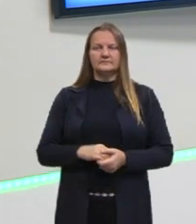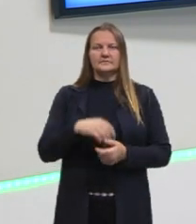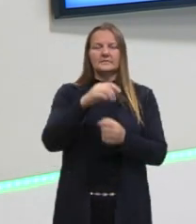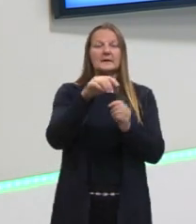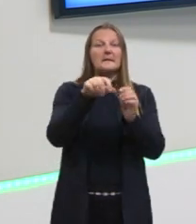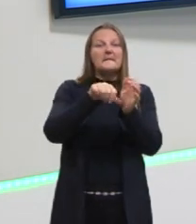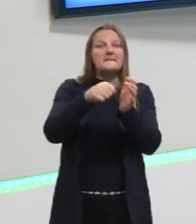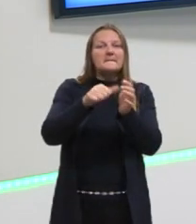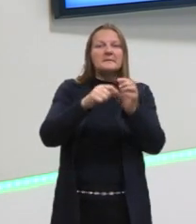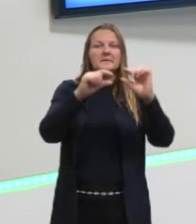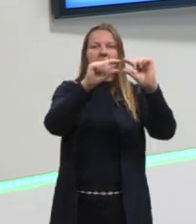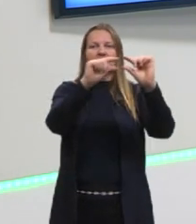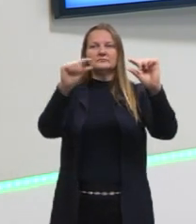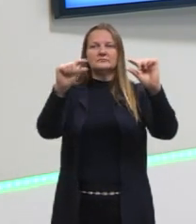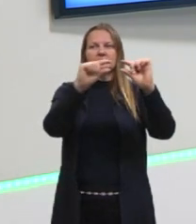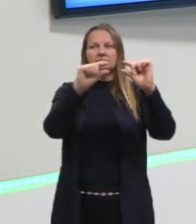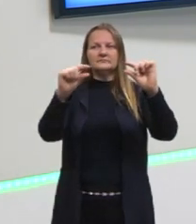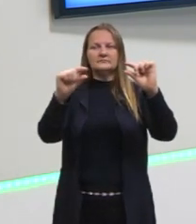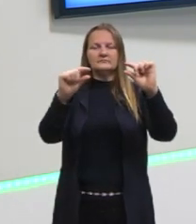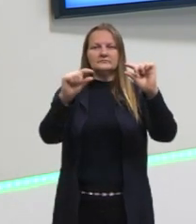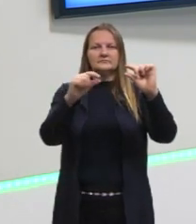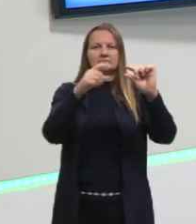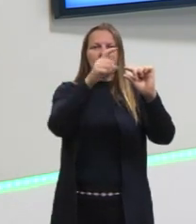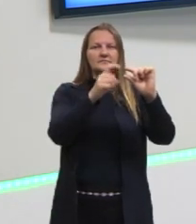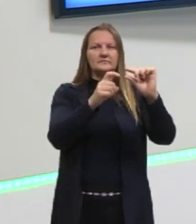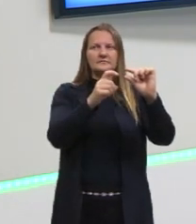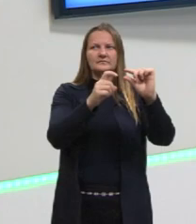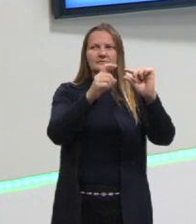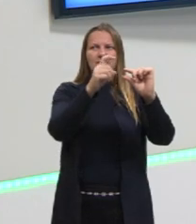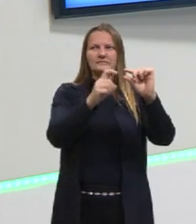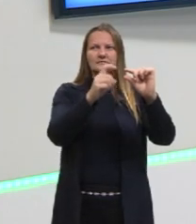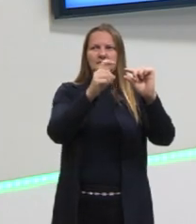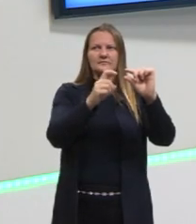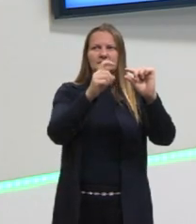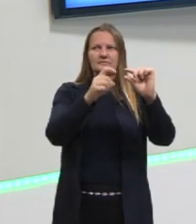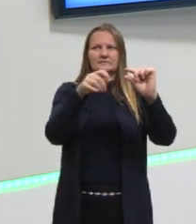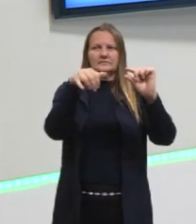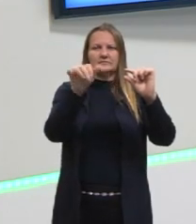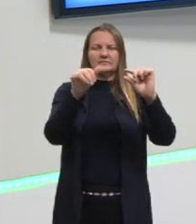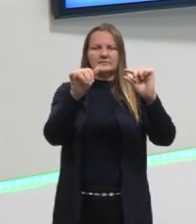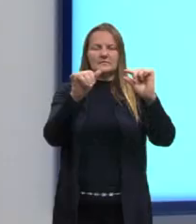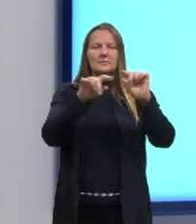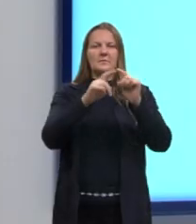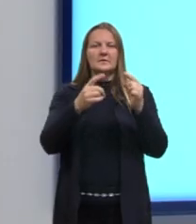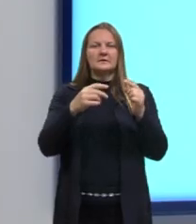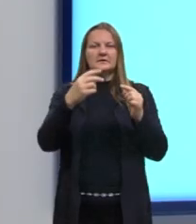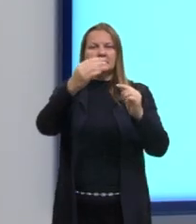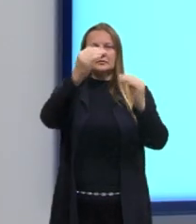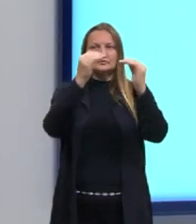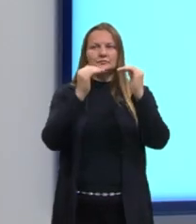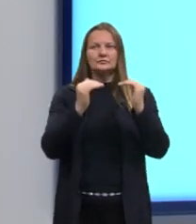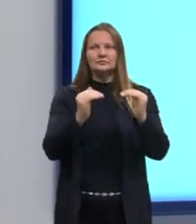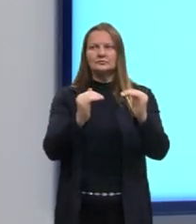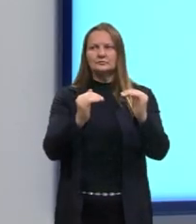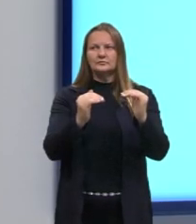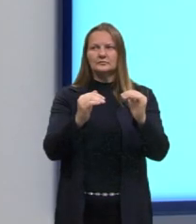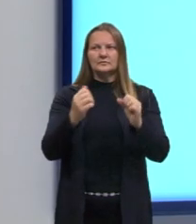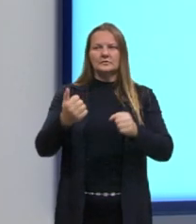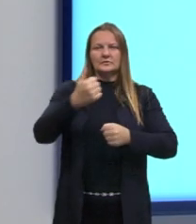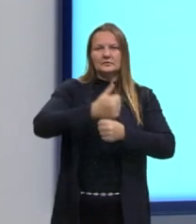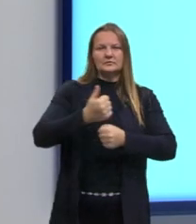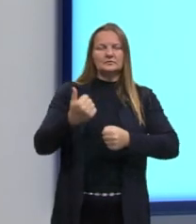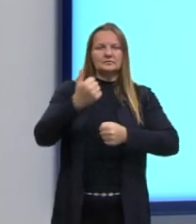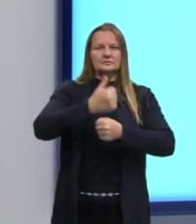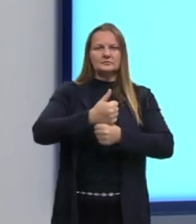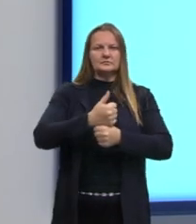o y que é coordenada daquele ponto genérico que nós pegamos mas as duas próximas linhas nós vamos substituir